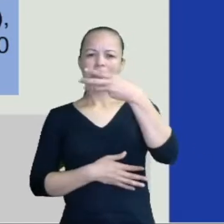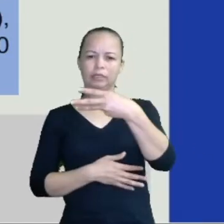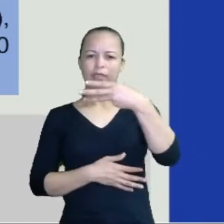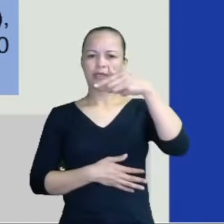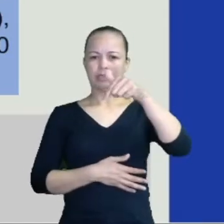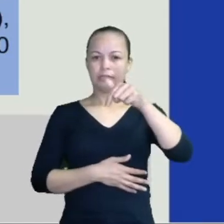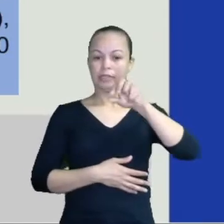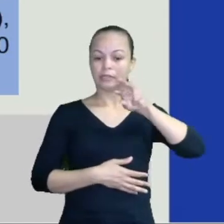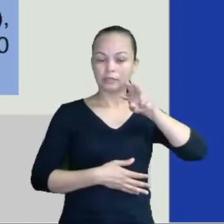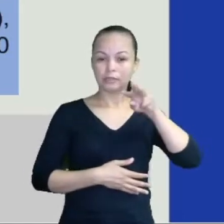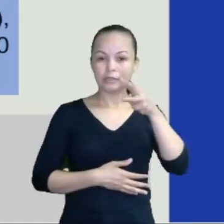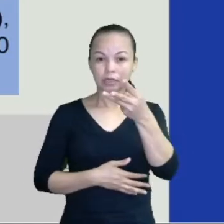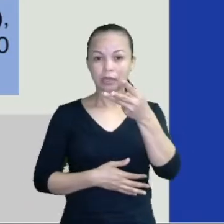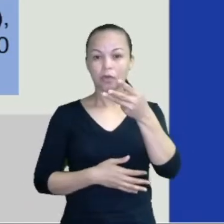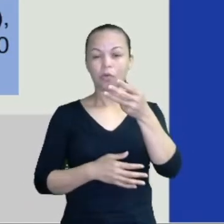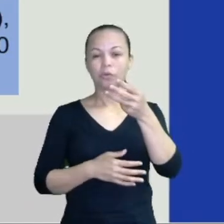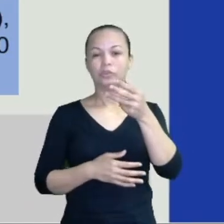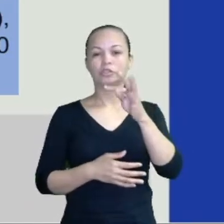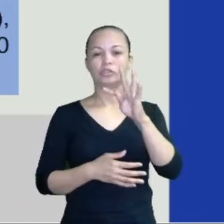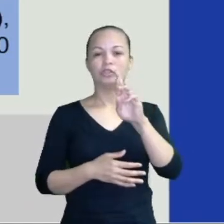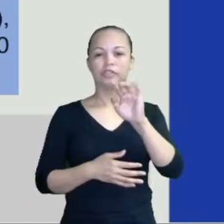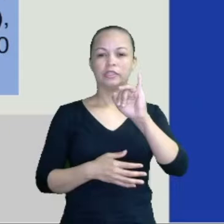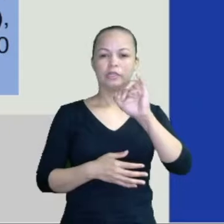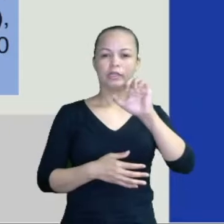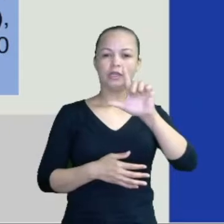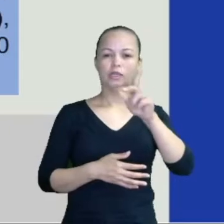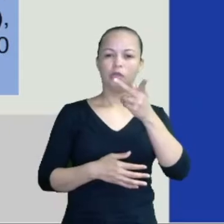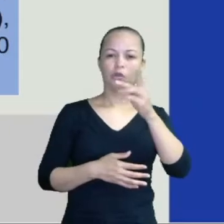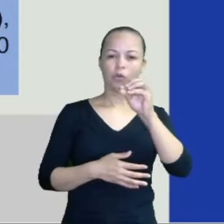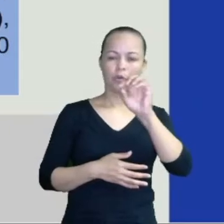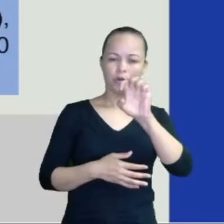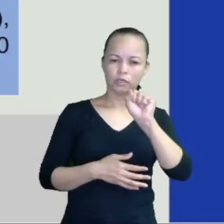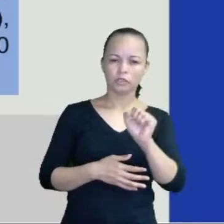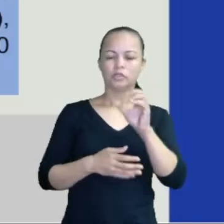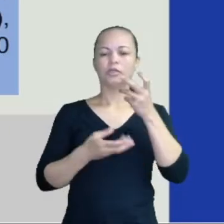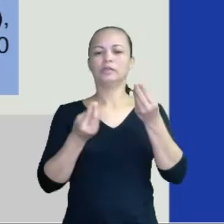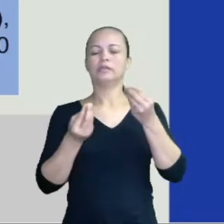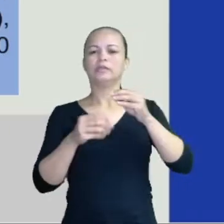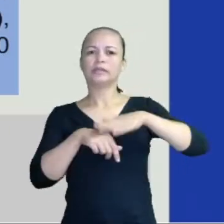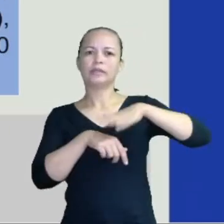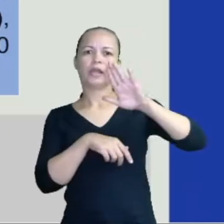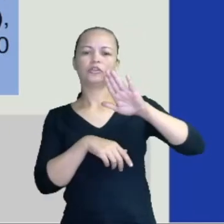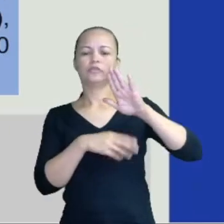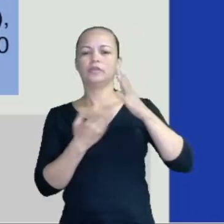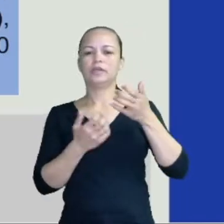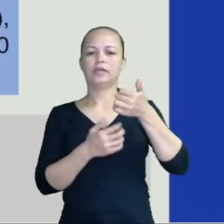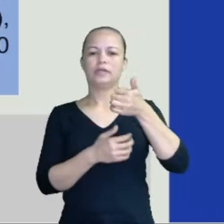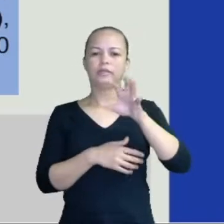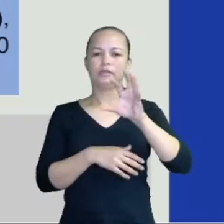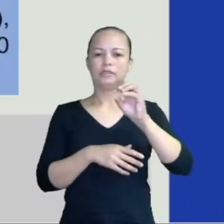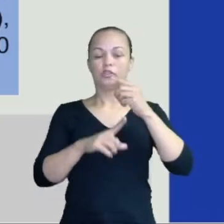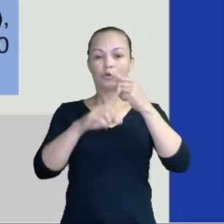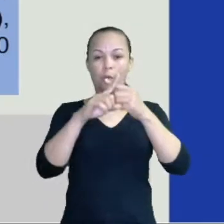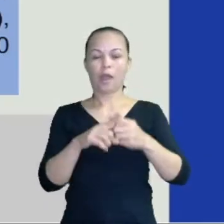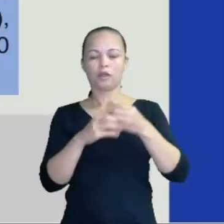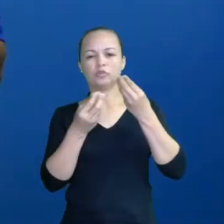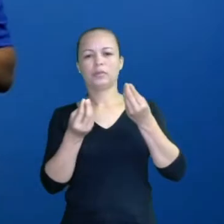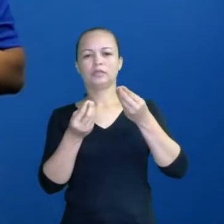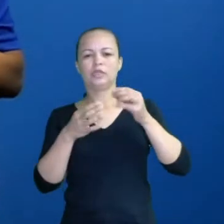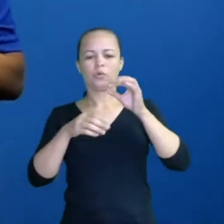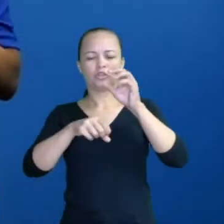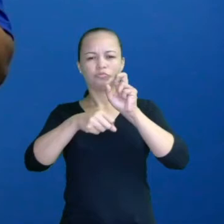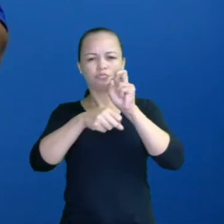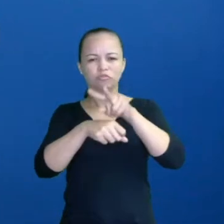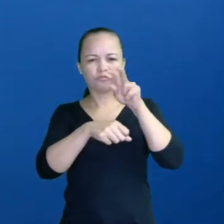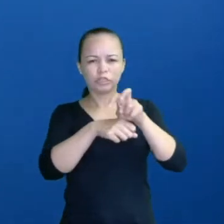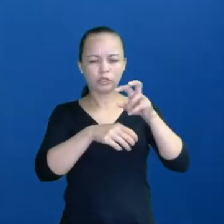37 trilhões, provavelmente temos pelo menos 10 vezes mais partículas de vírus. Isso